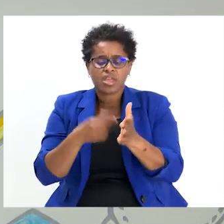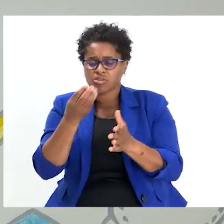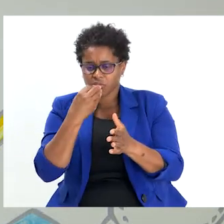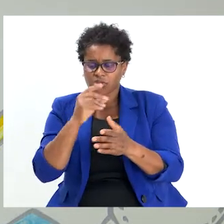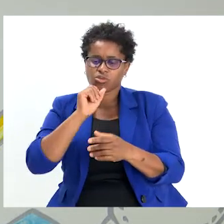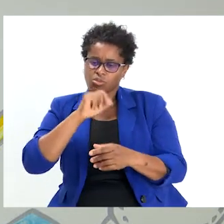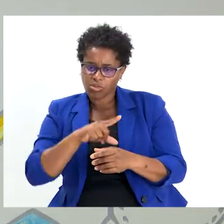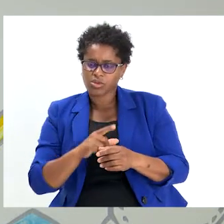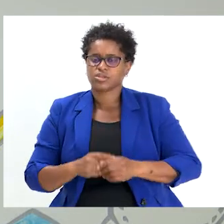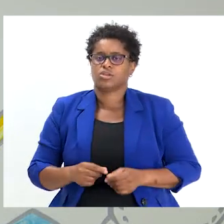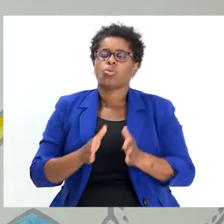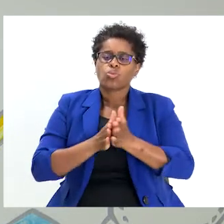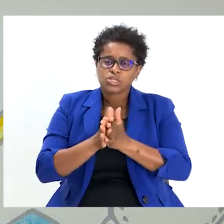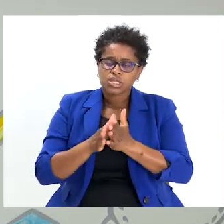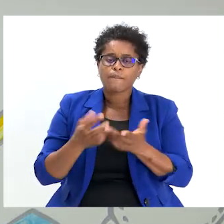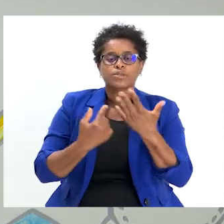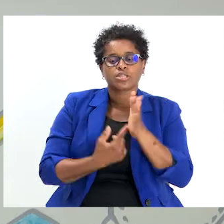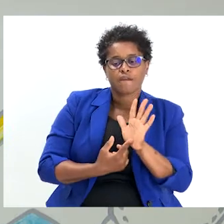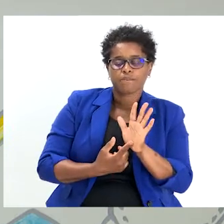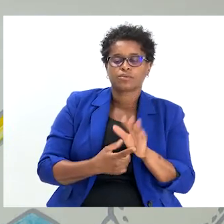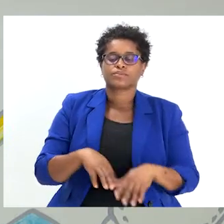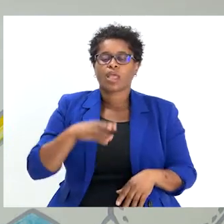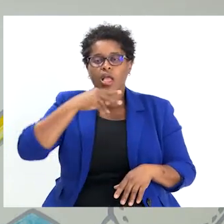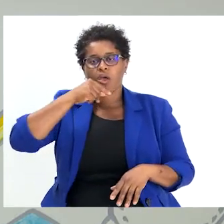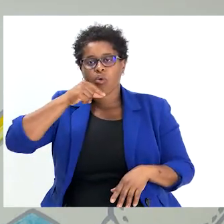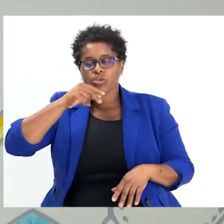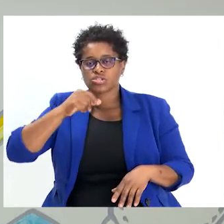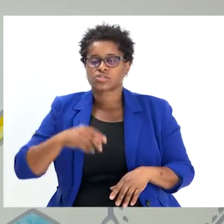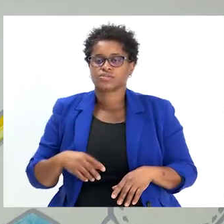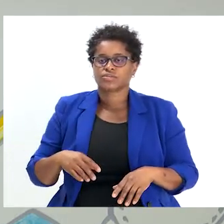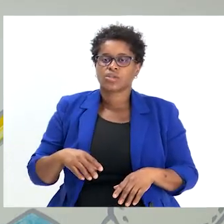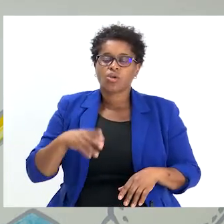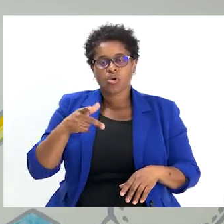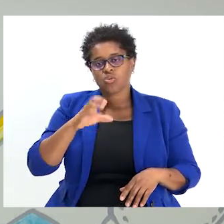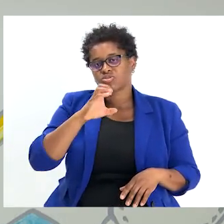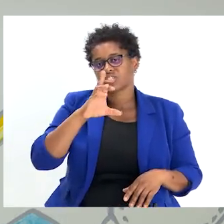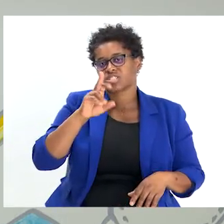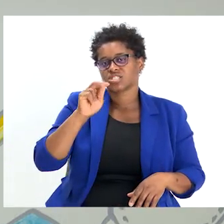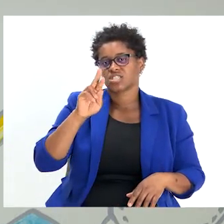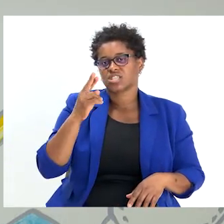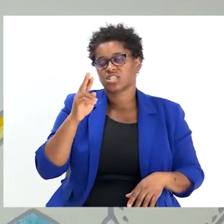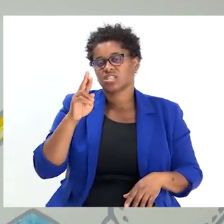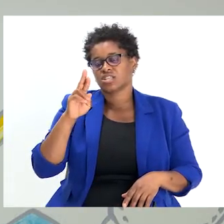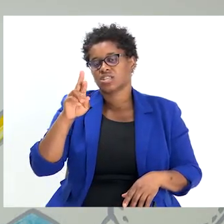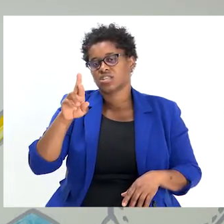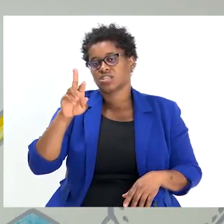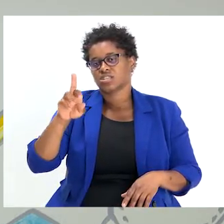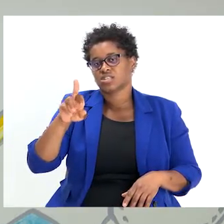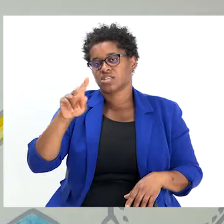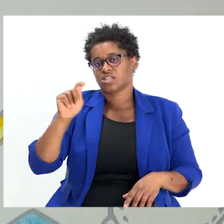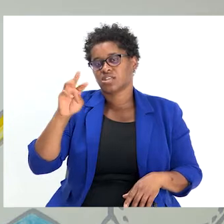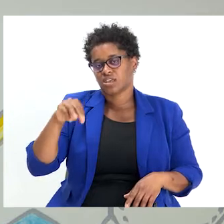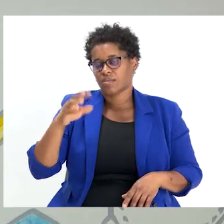Podemos utilizar, por exemplo, arroz ou xerém para alimentar. Poderemos